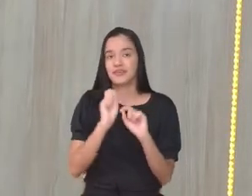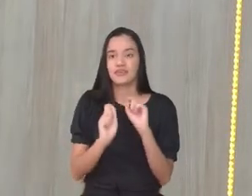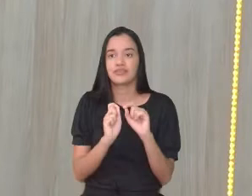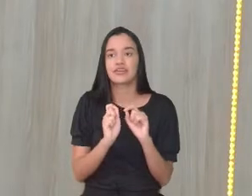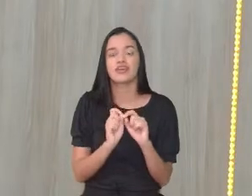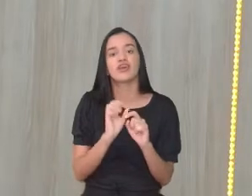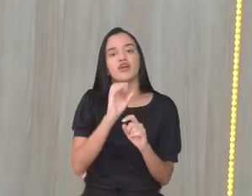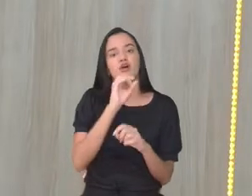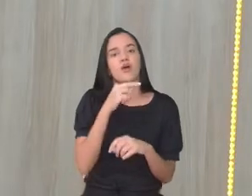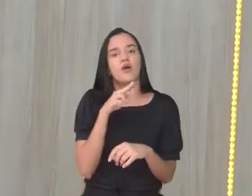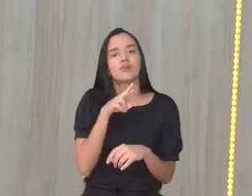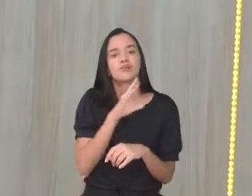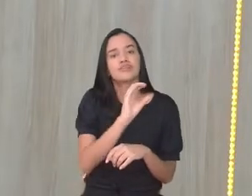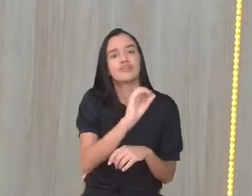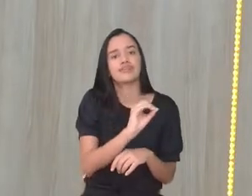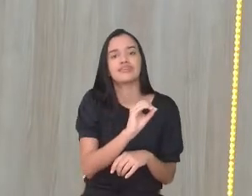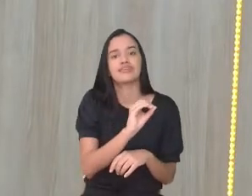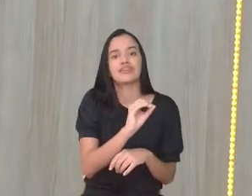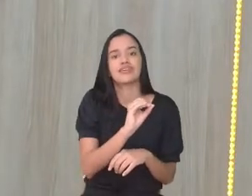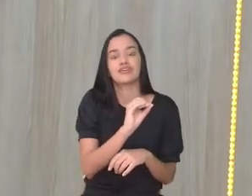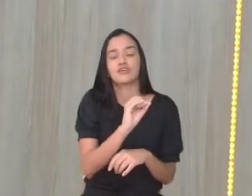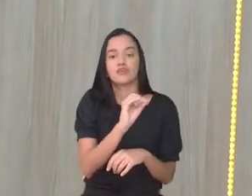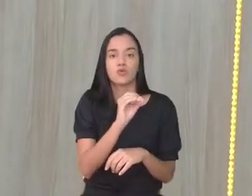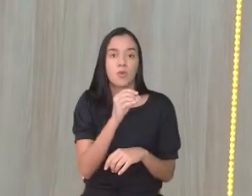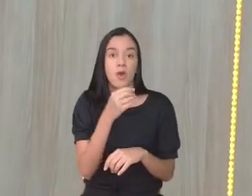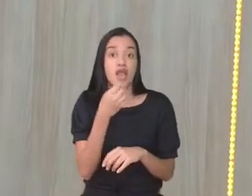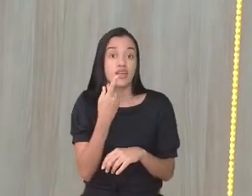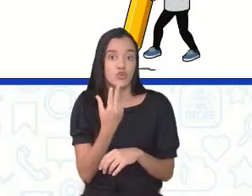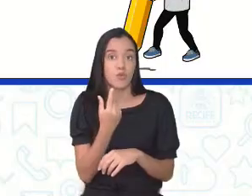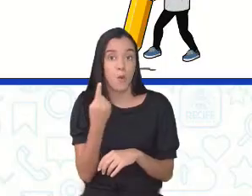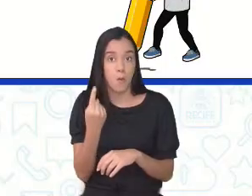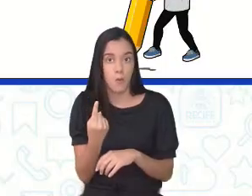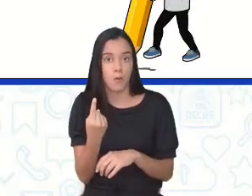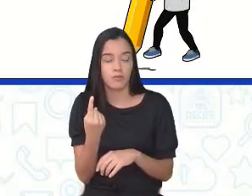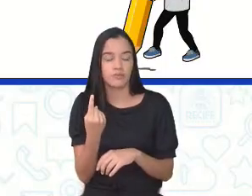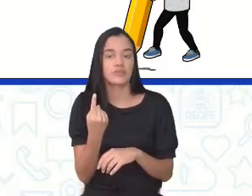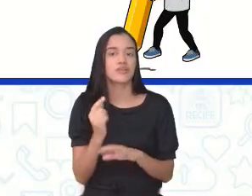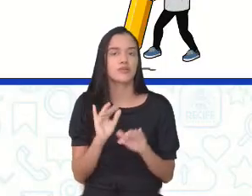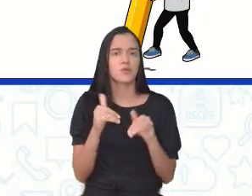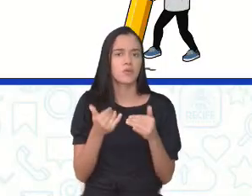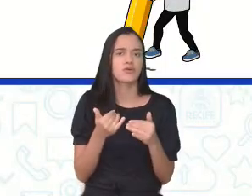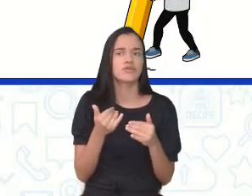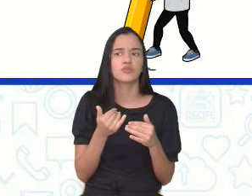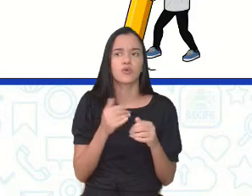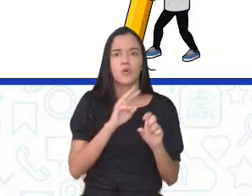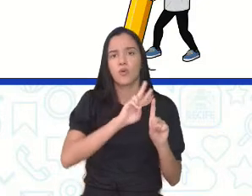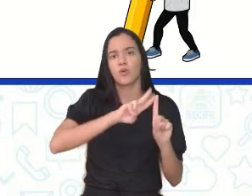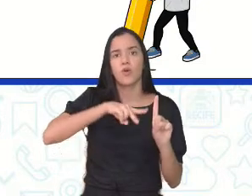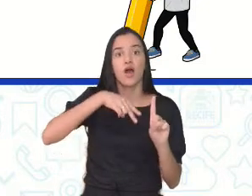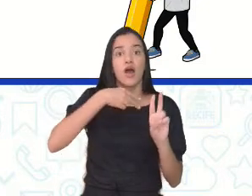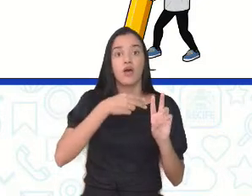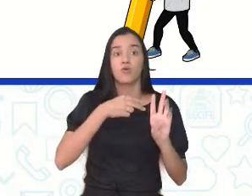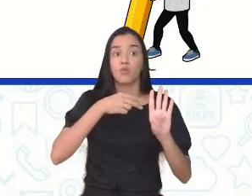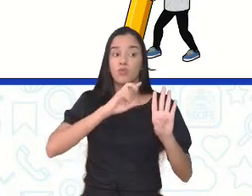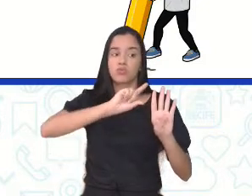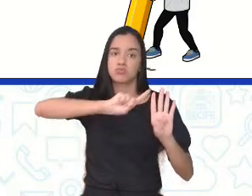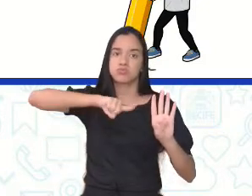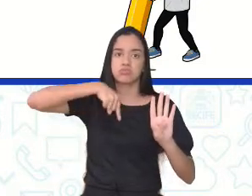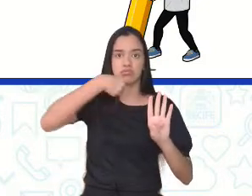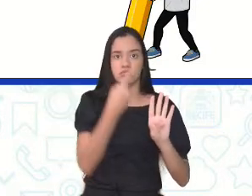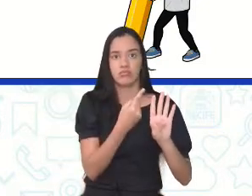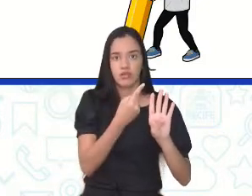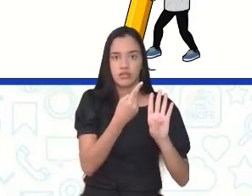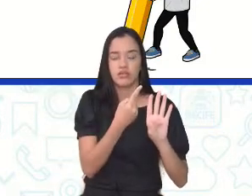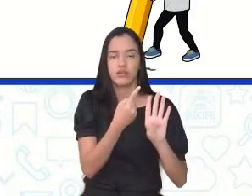resultado sempre será igual a 1. Vimos também que quando o expoente é 1, o resultado aí